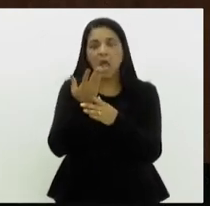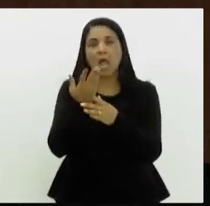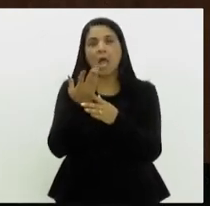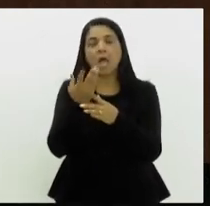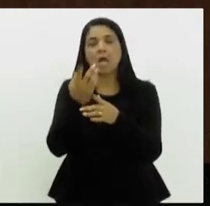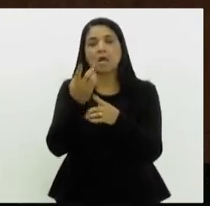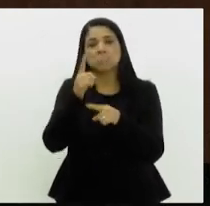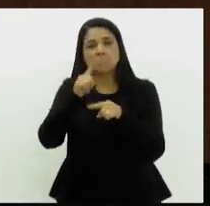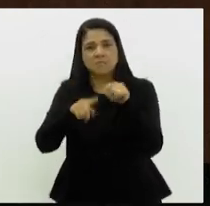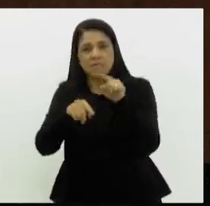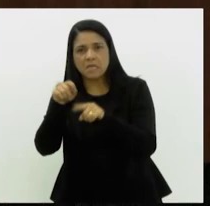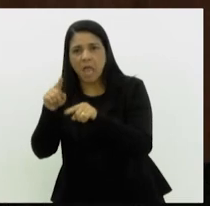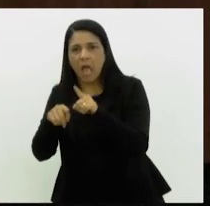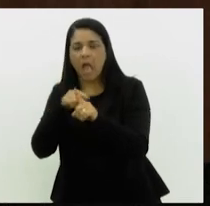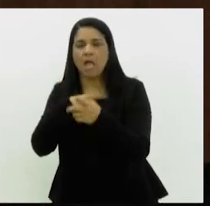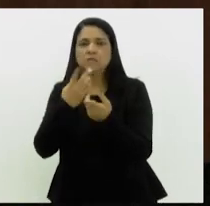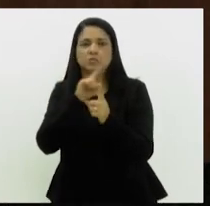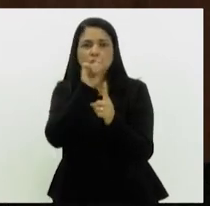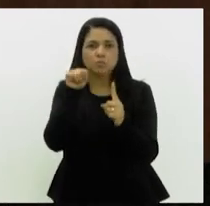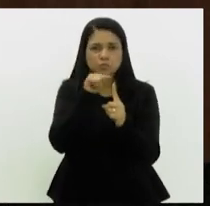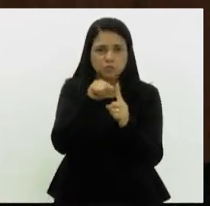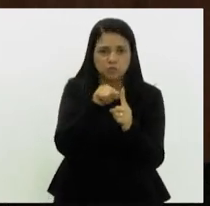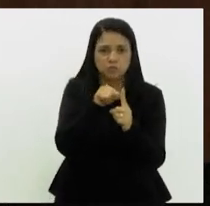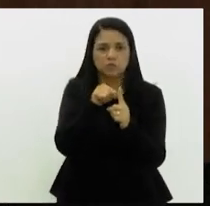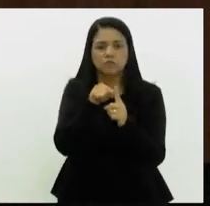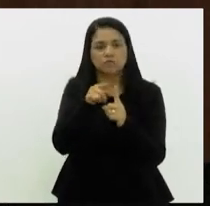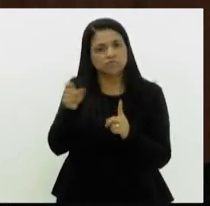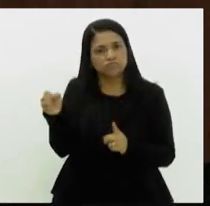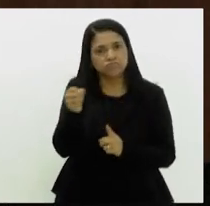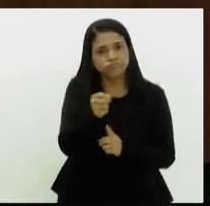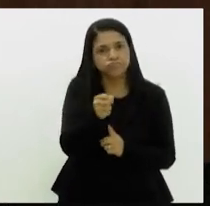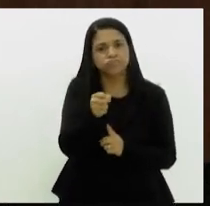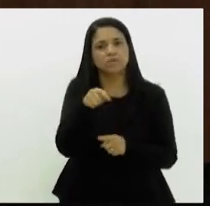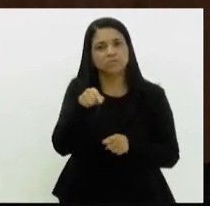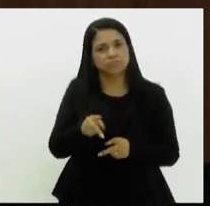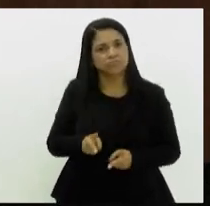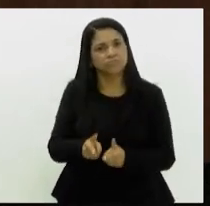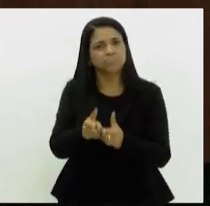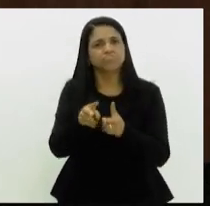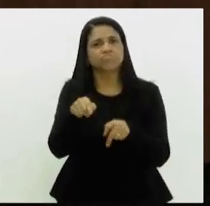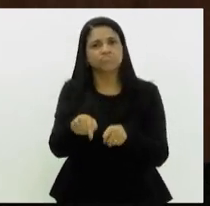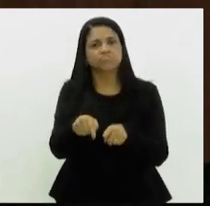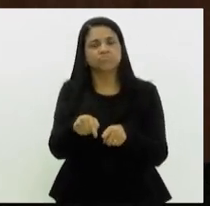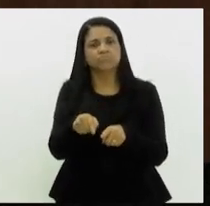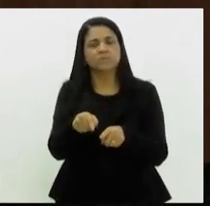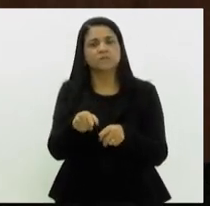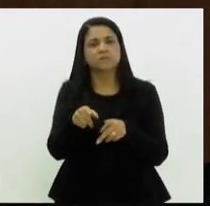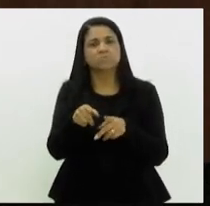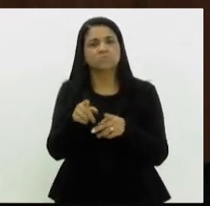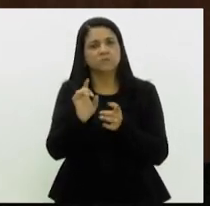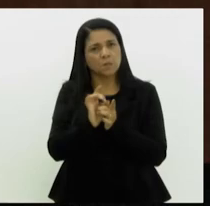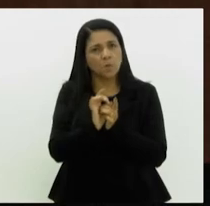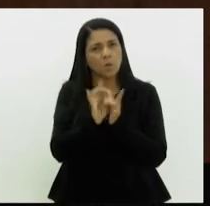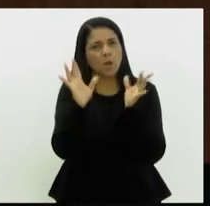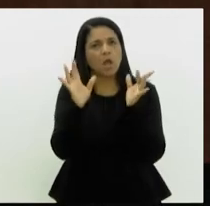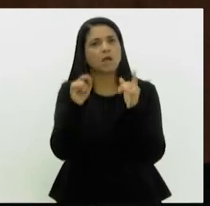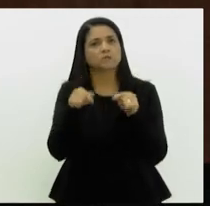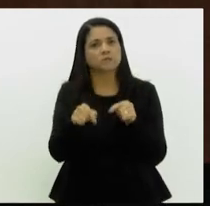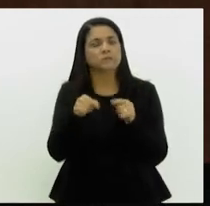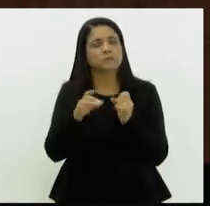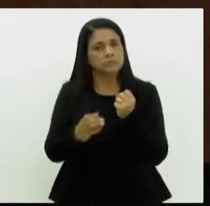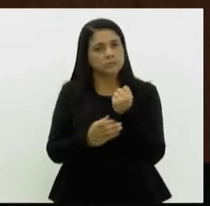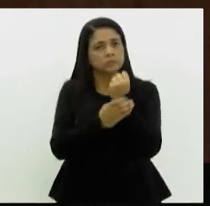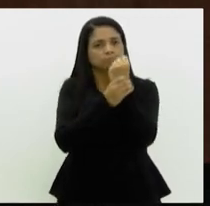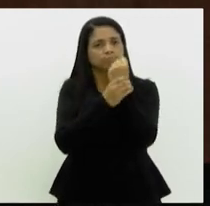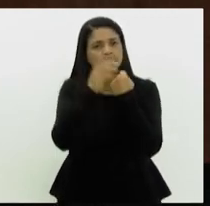materiais das mulheres se manterem nesse espaço de maneira democrática, com o seu direito também assegurado quanto